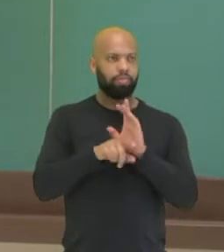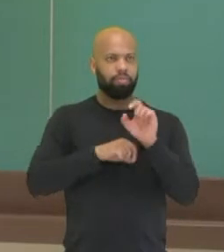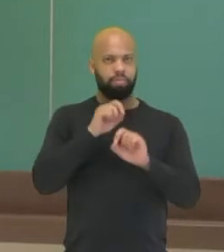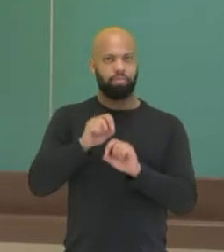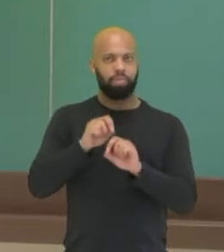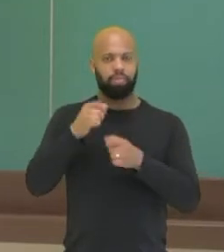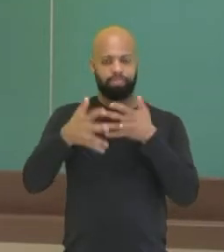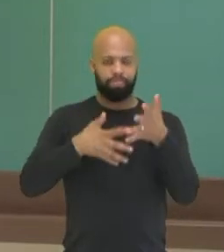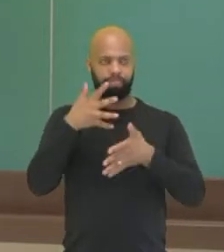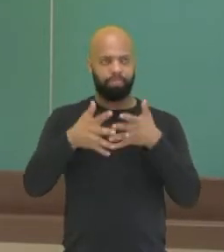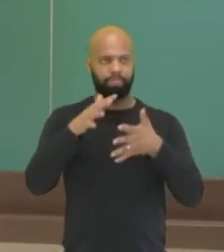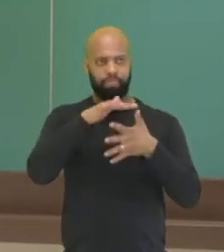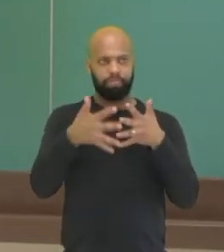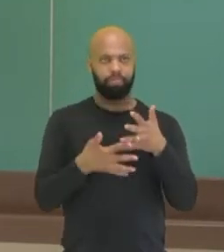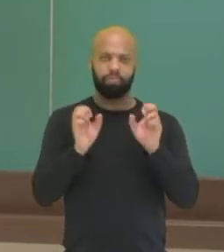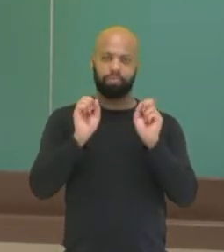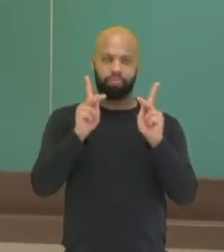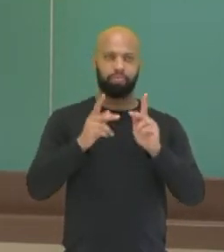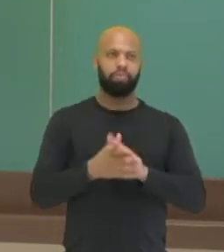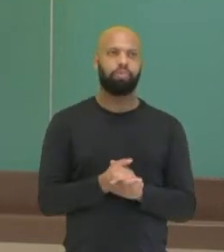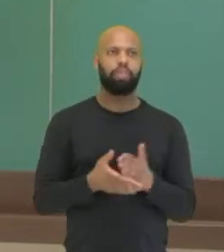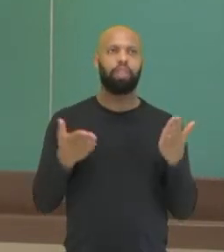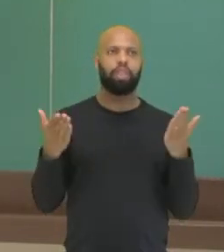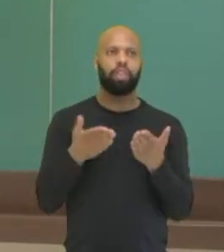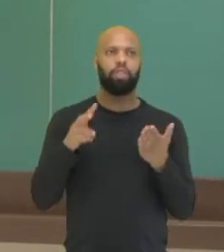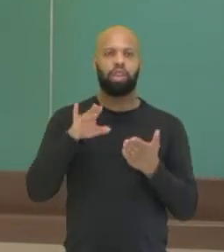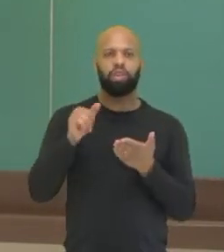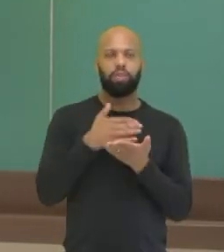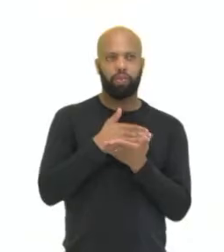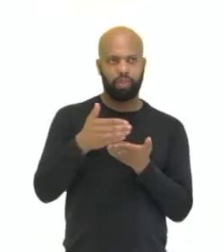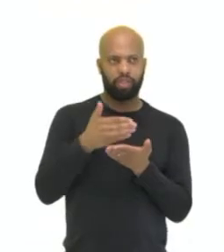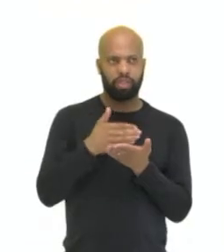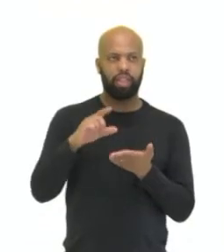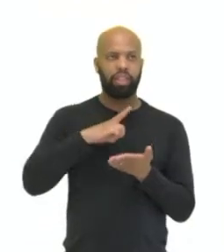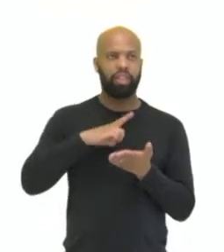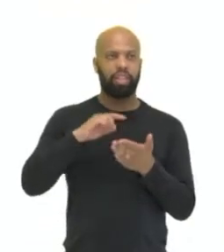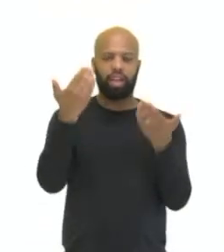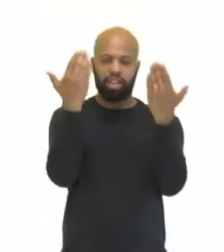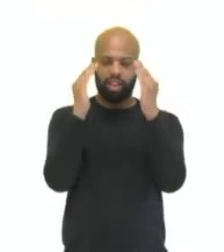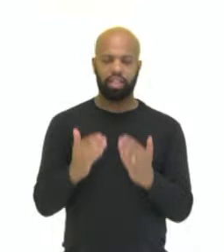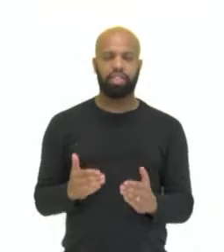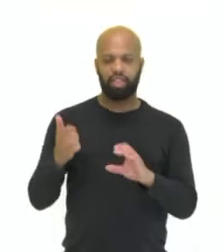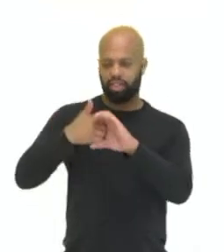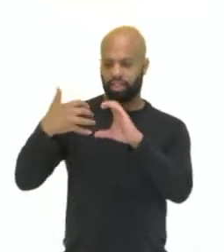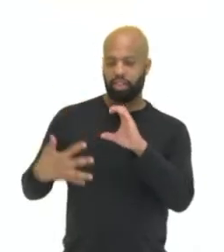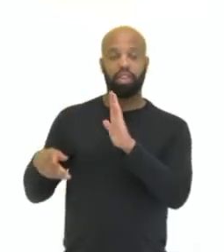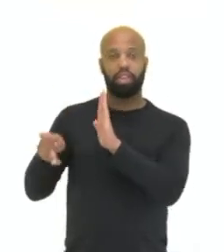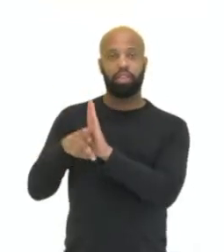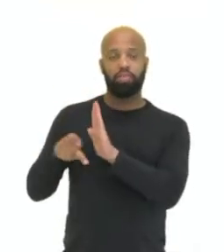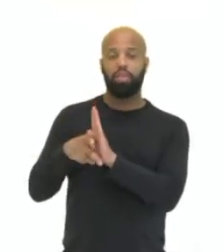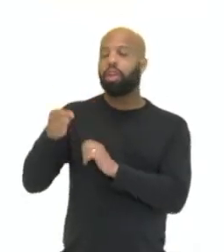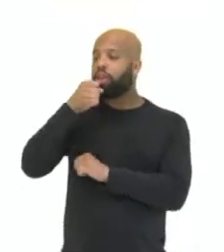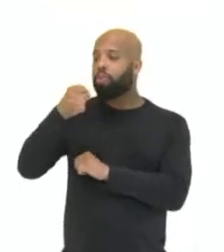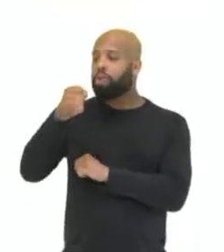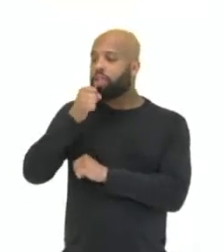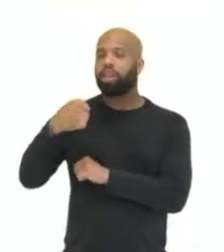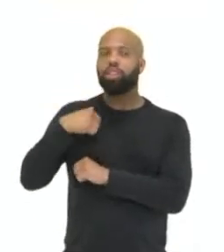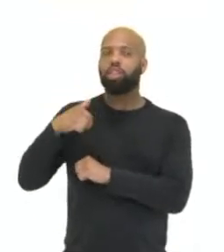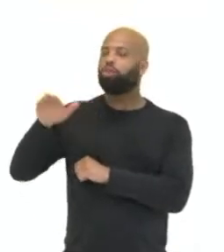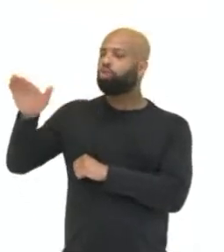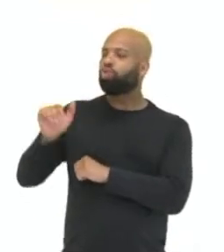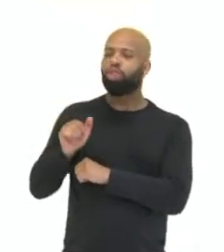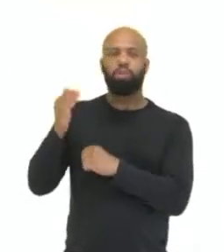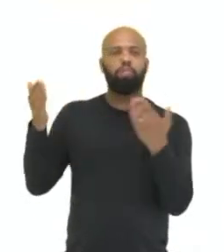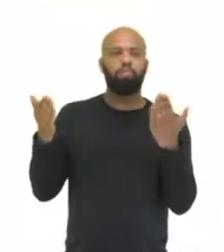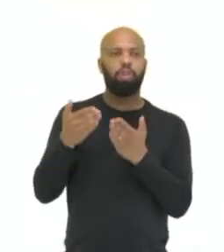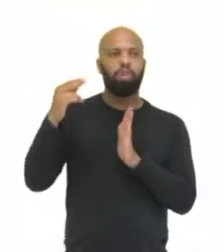de sinais, de Libras, ok? Então vamos começar analisando as características da reportagem. Eu convido vocês a lerem comigo aqui